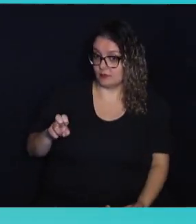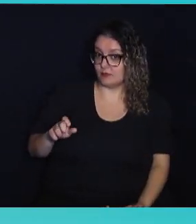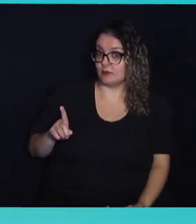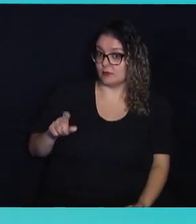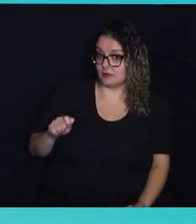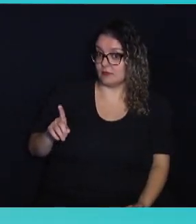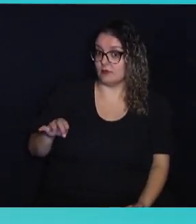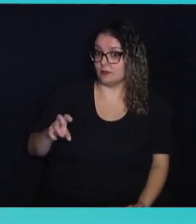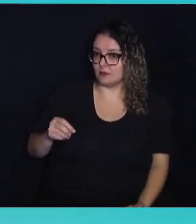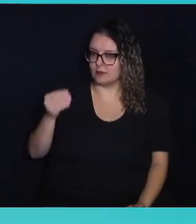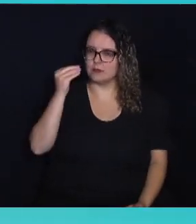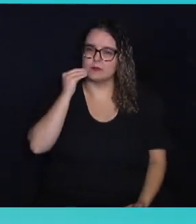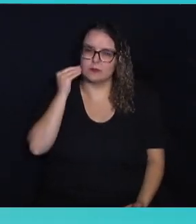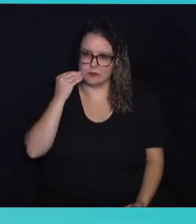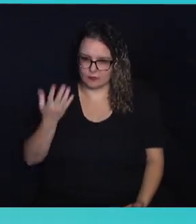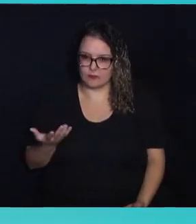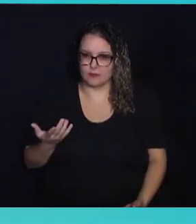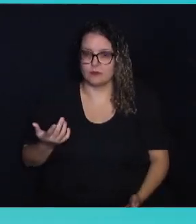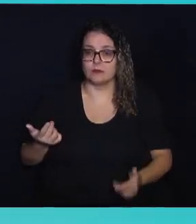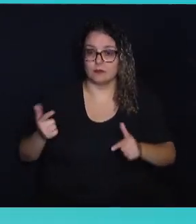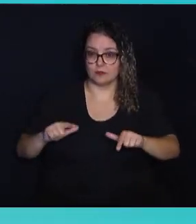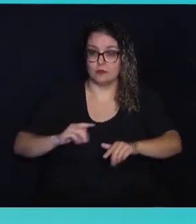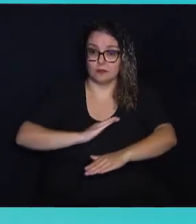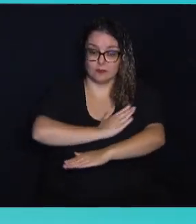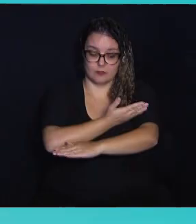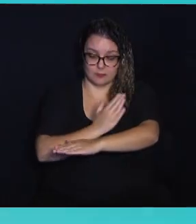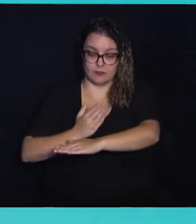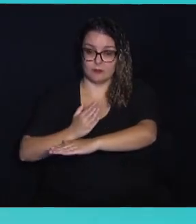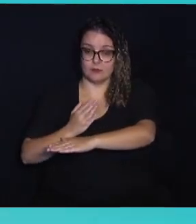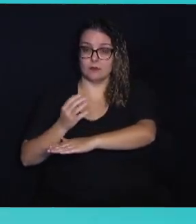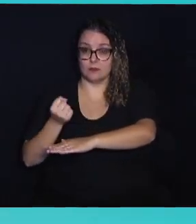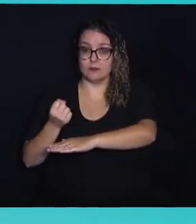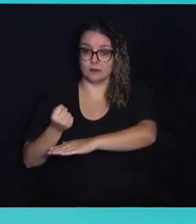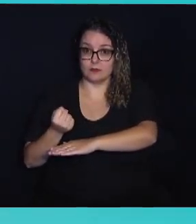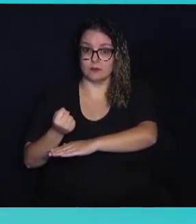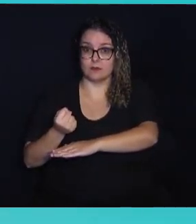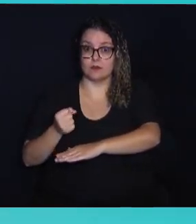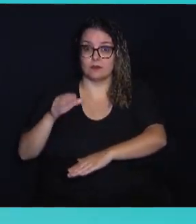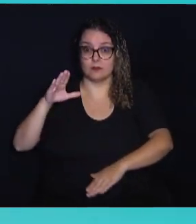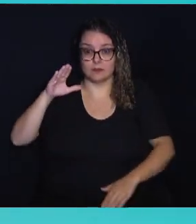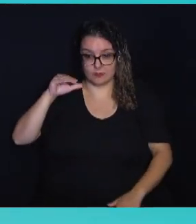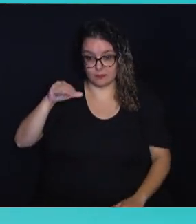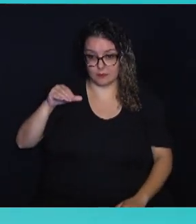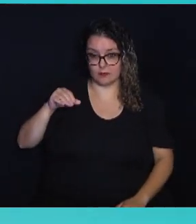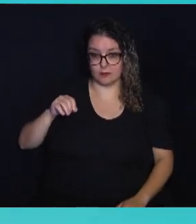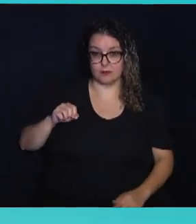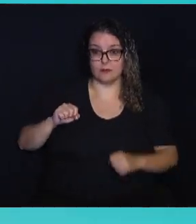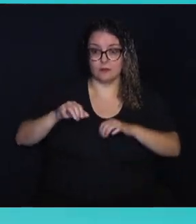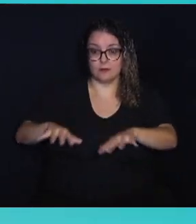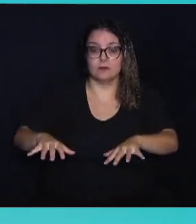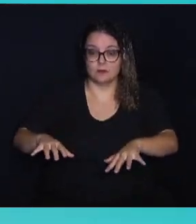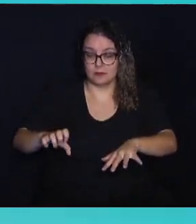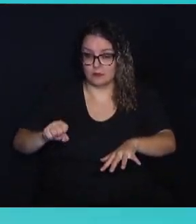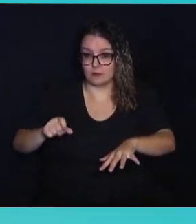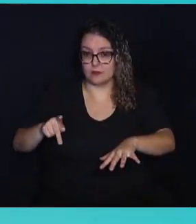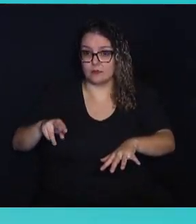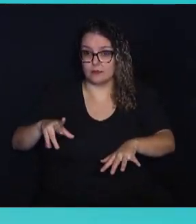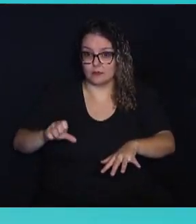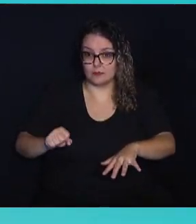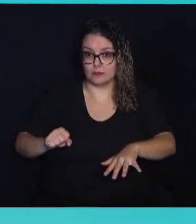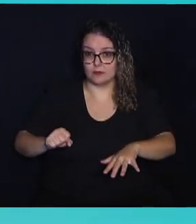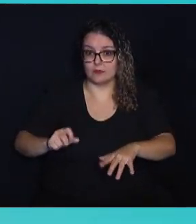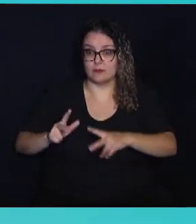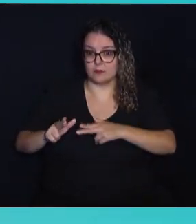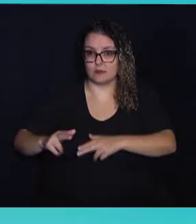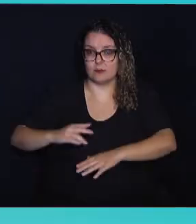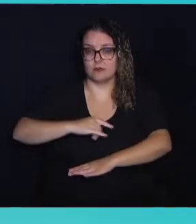confundir predadores. Em teste em um ponto de caça para tubarões brancos, os cientistas lançaram ao mar pedaços de espuma